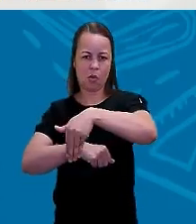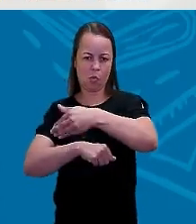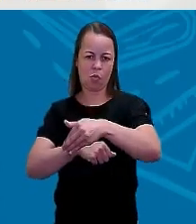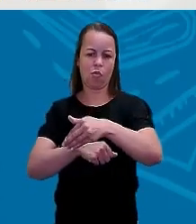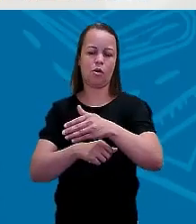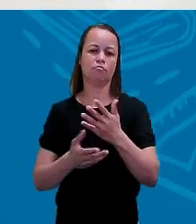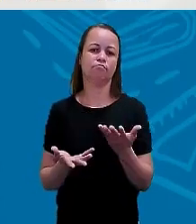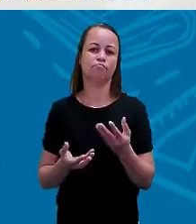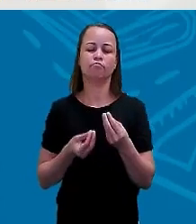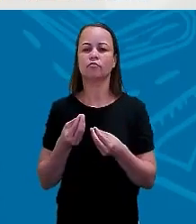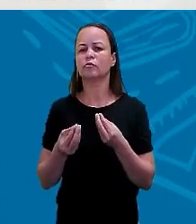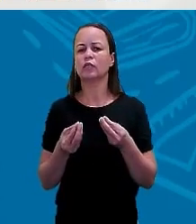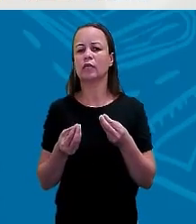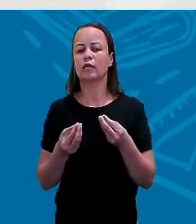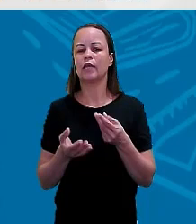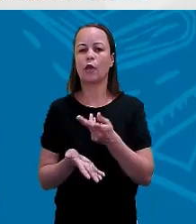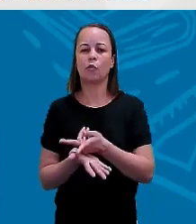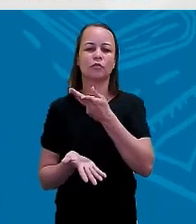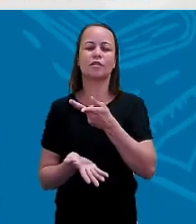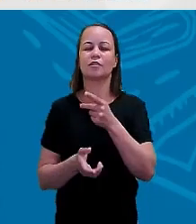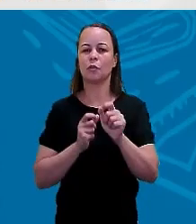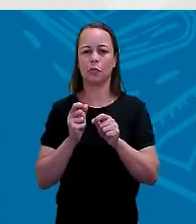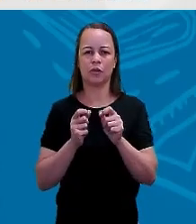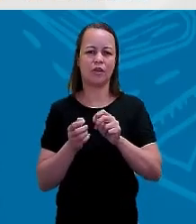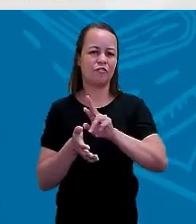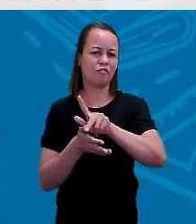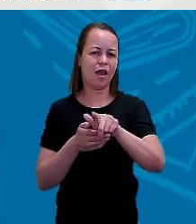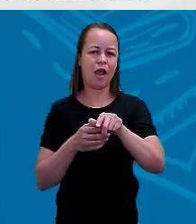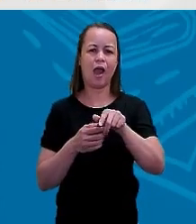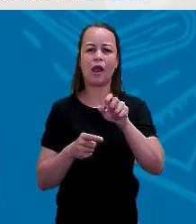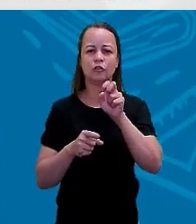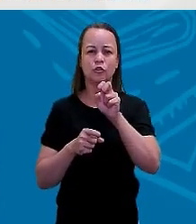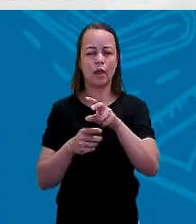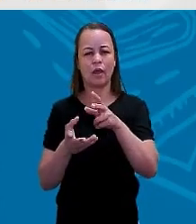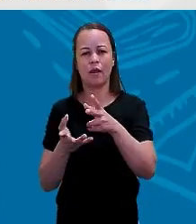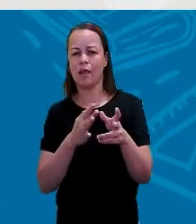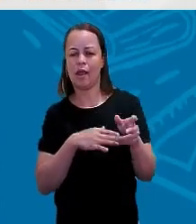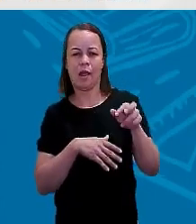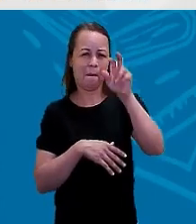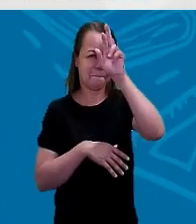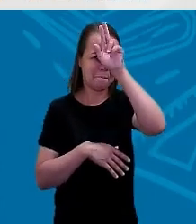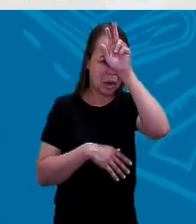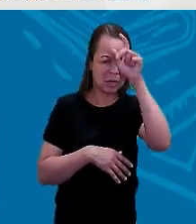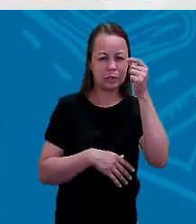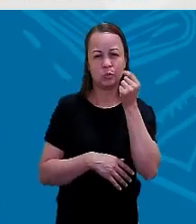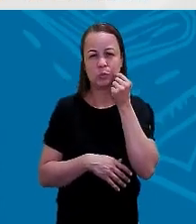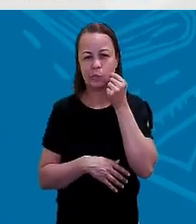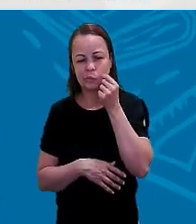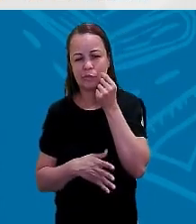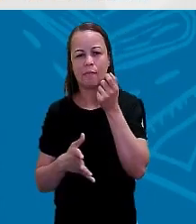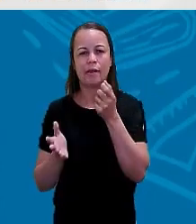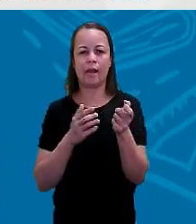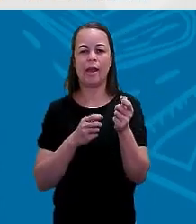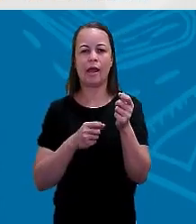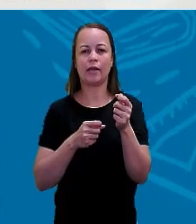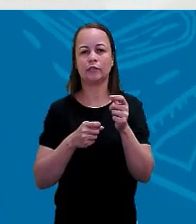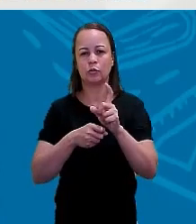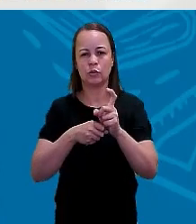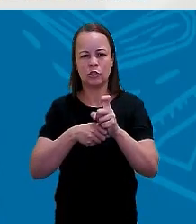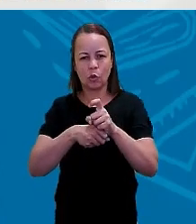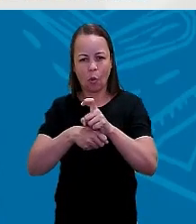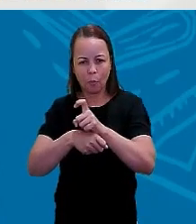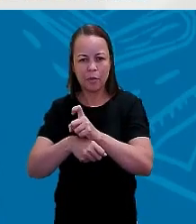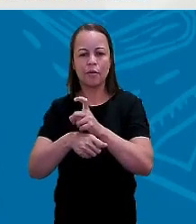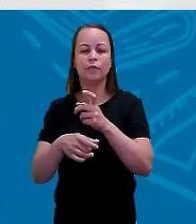Ia acontecer a disseminação ali de várias pragas, ia começar a surgir ratos, baratas, escorpiões, não é isso? E